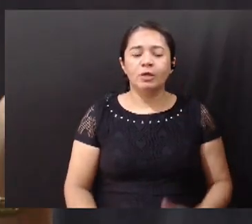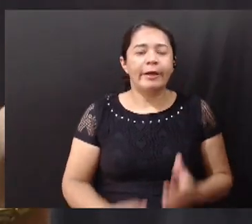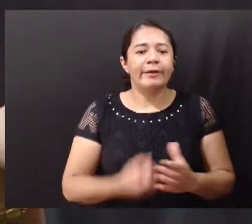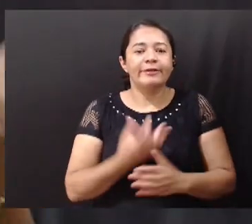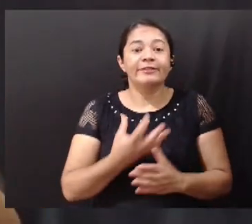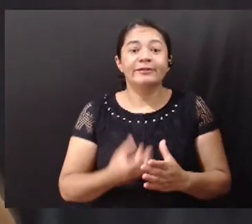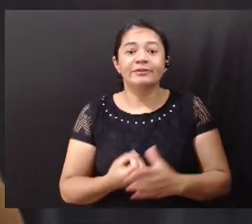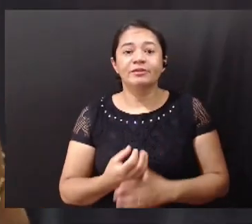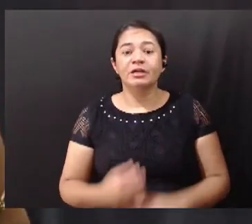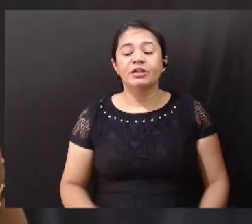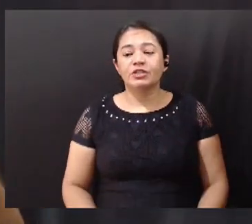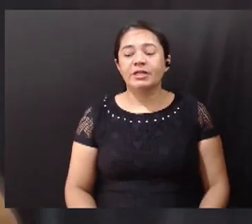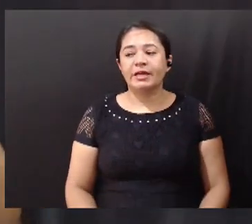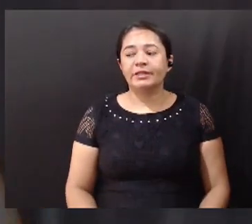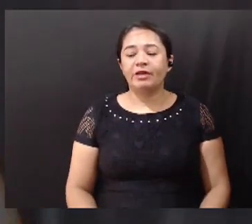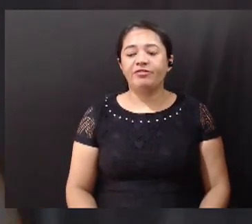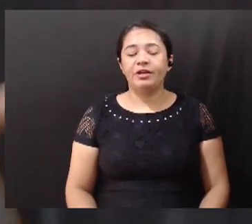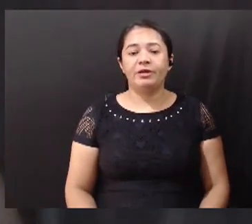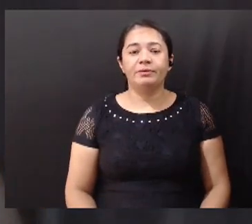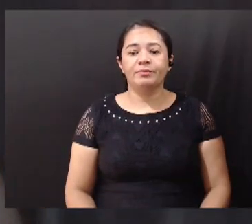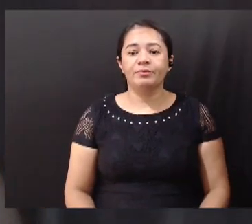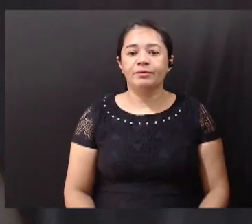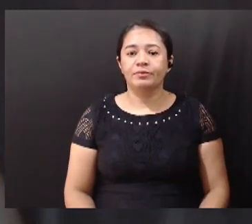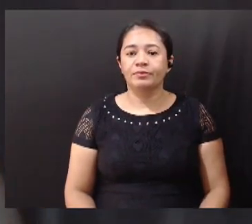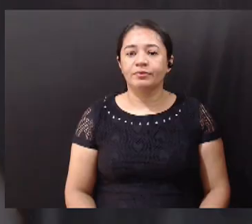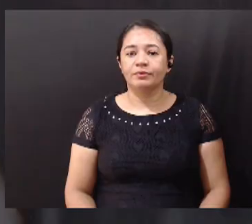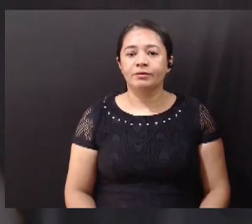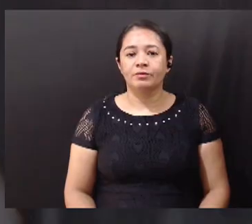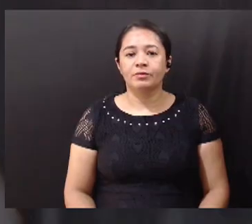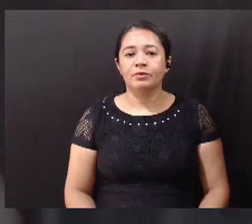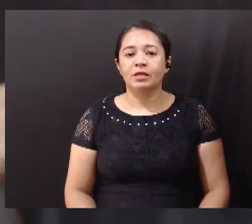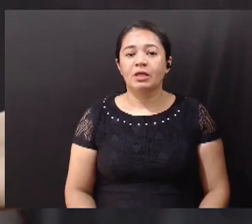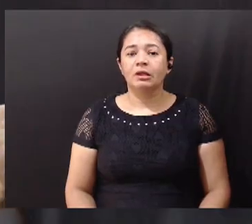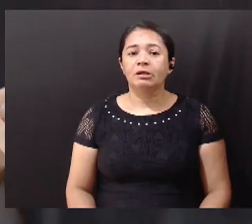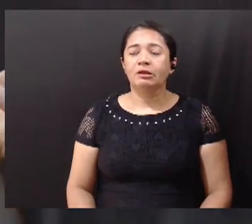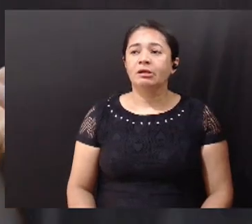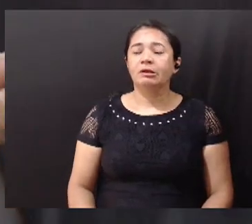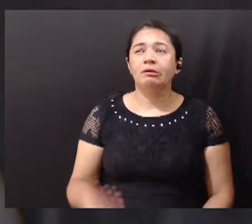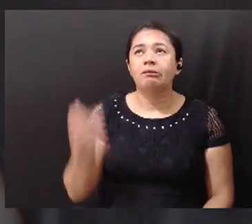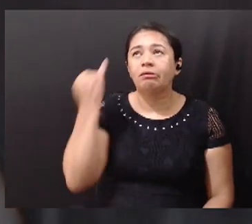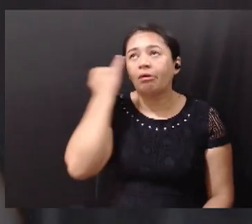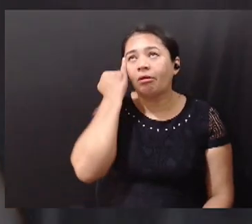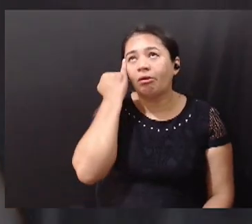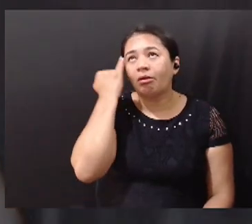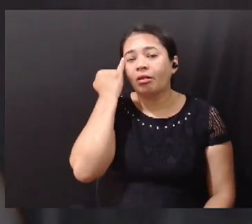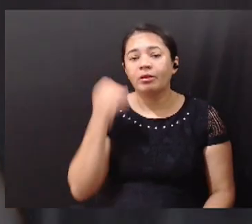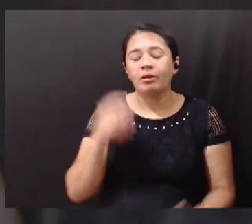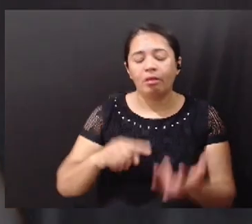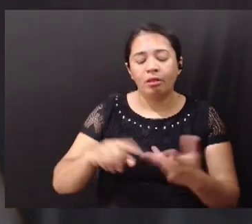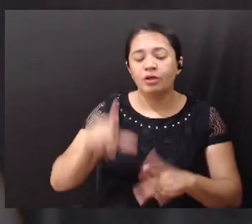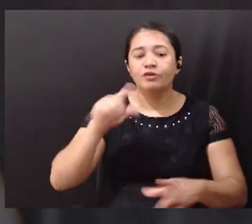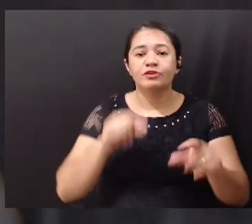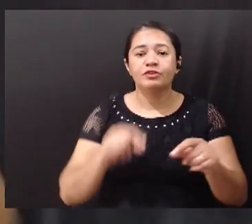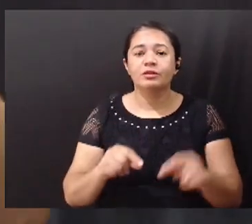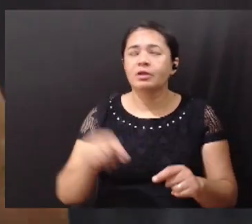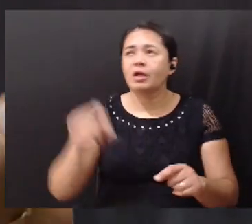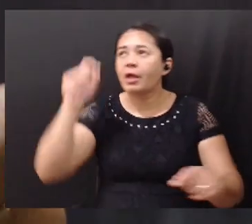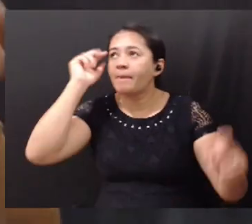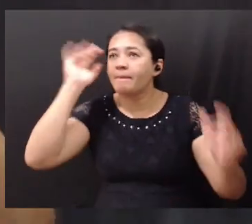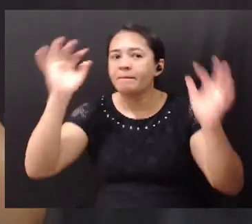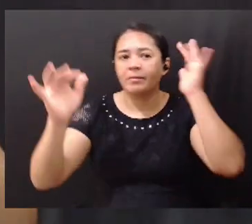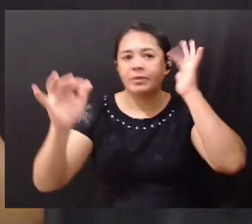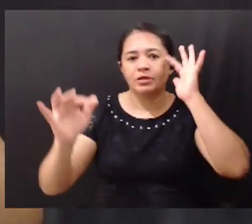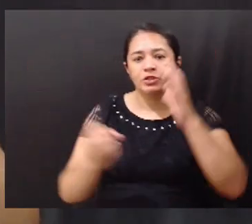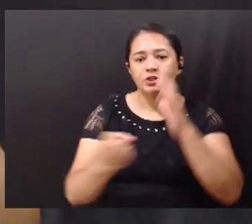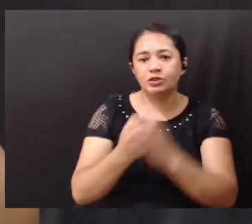não sei o que fazer, eu estou entediada e eu vou procurar o que fazer, né? Eu vou olhar dentre as opções que eu tenho, eu vou imaginar, eu vou criar. Então,